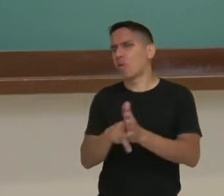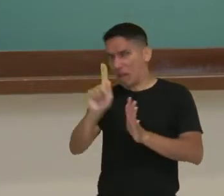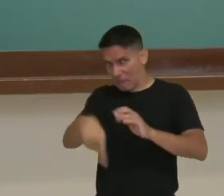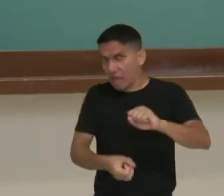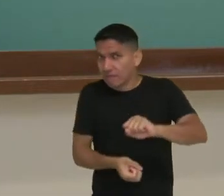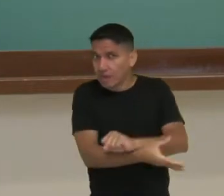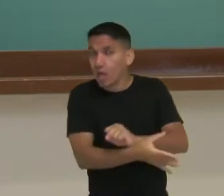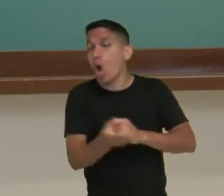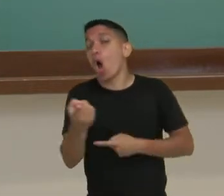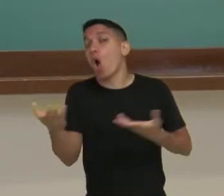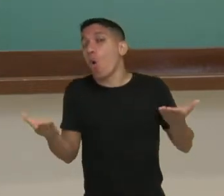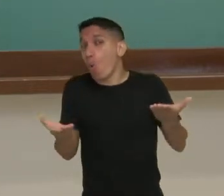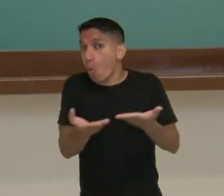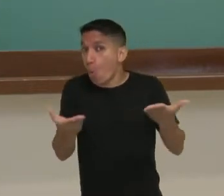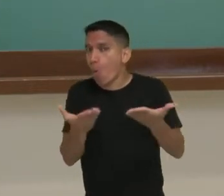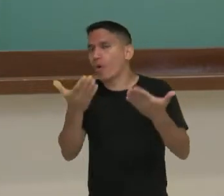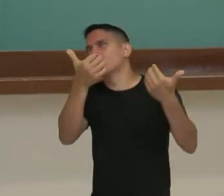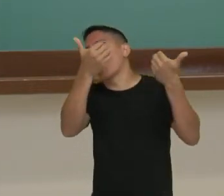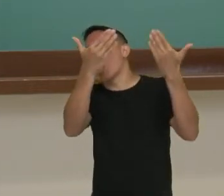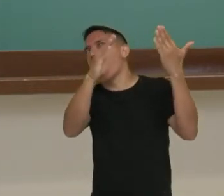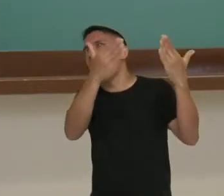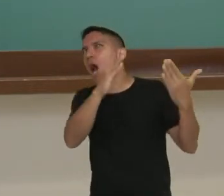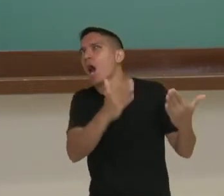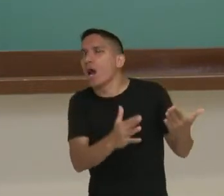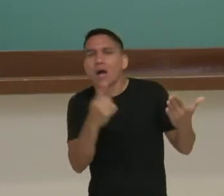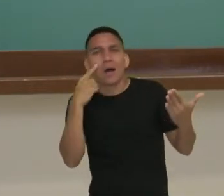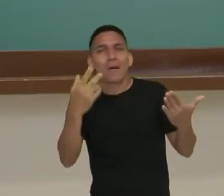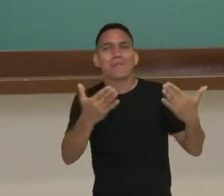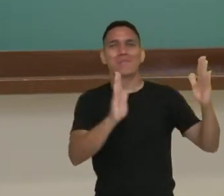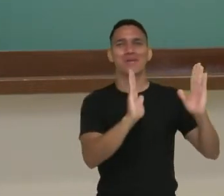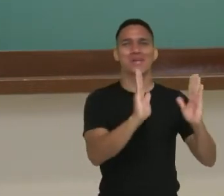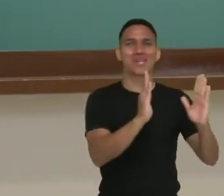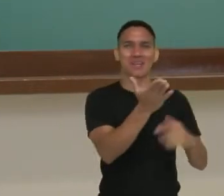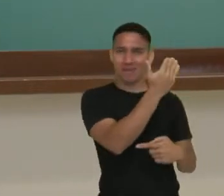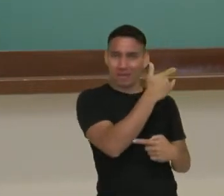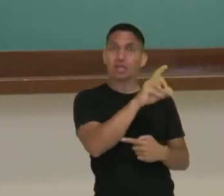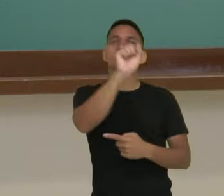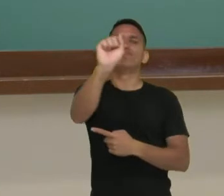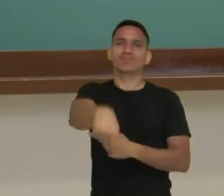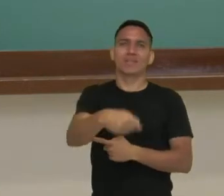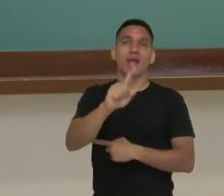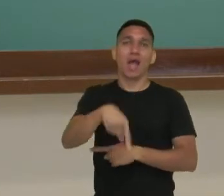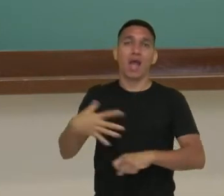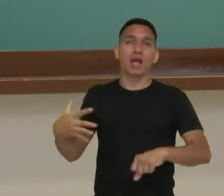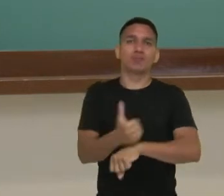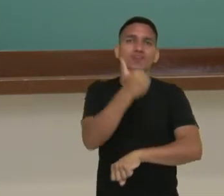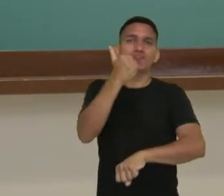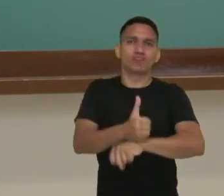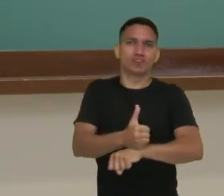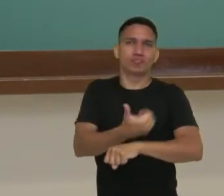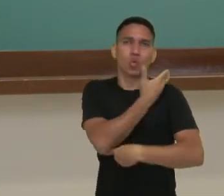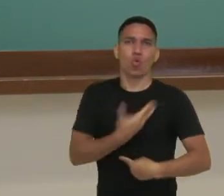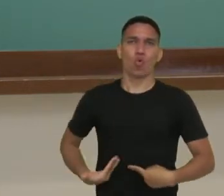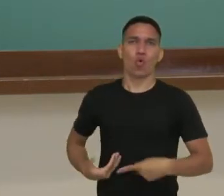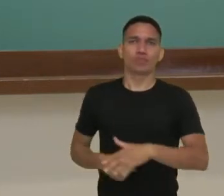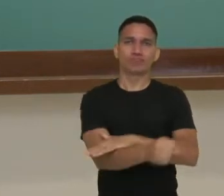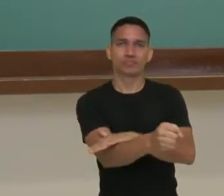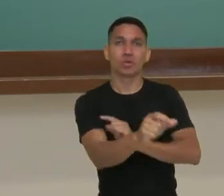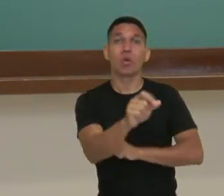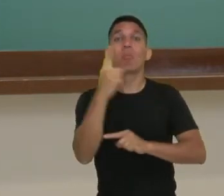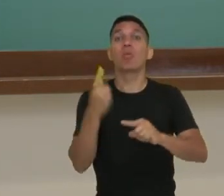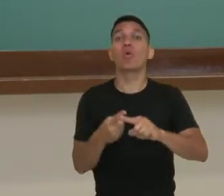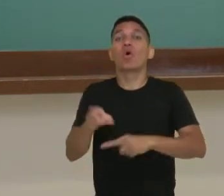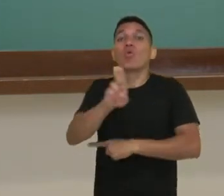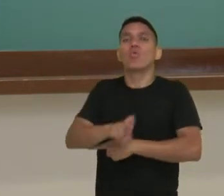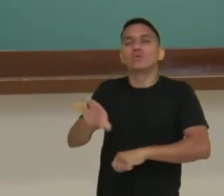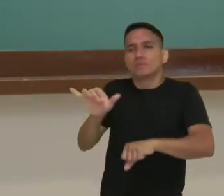Hoje, analisando a política daquele período, a gente pode dizer sim, que foi um golpe de Estado, porque eles usaram de